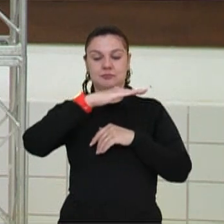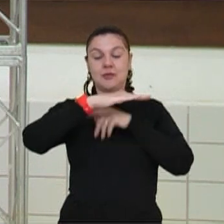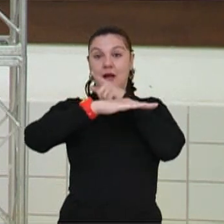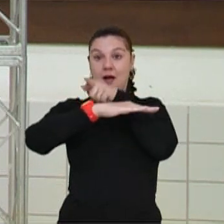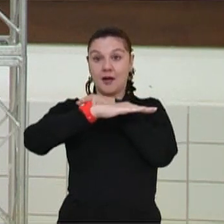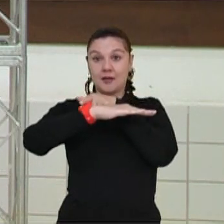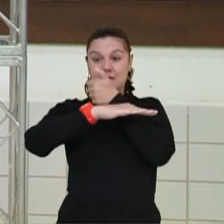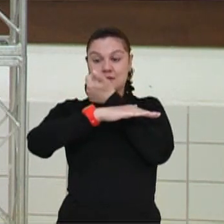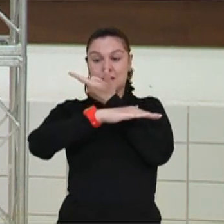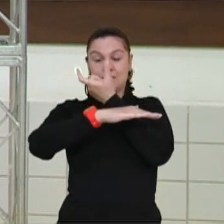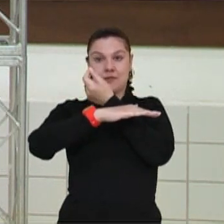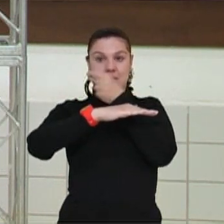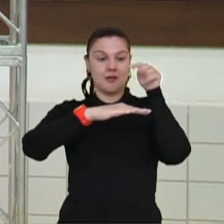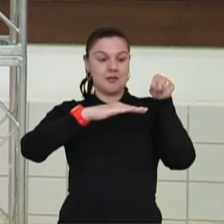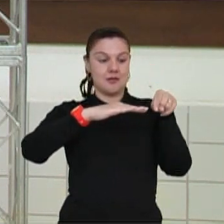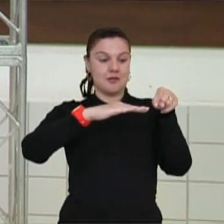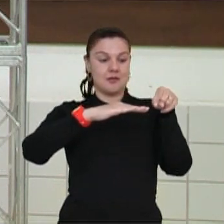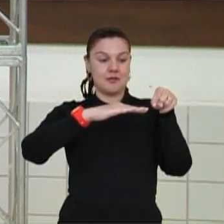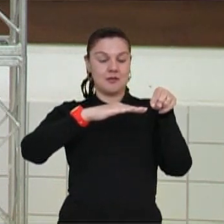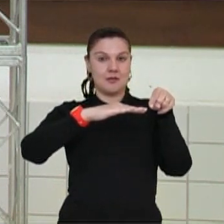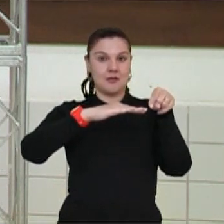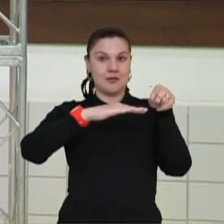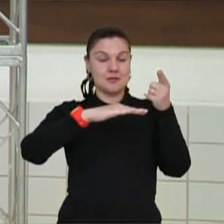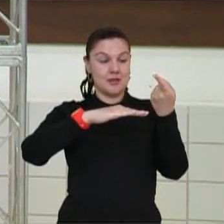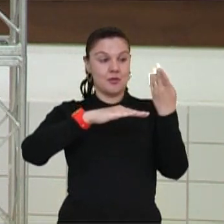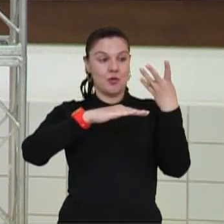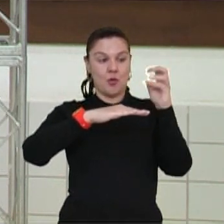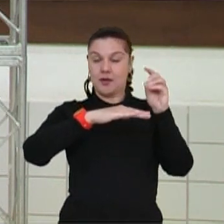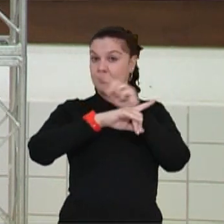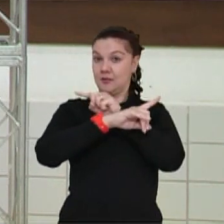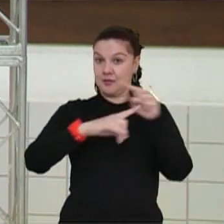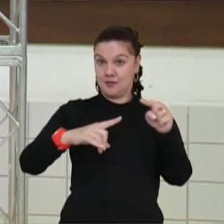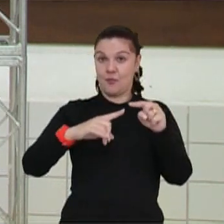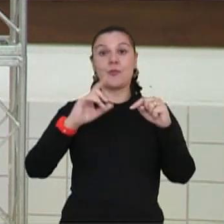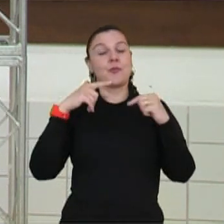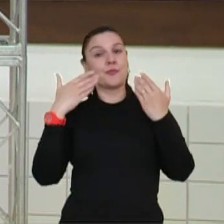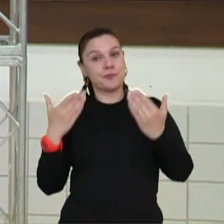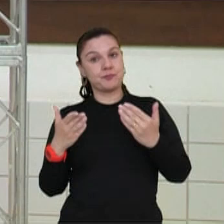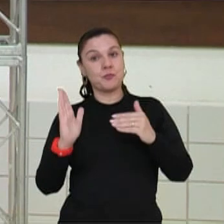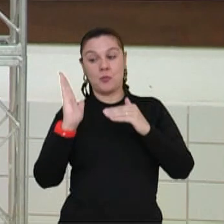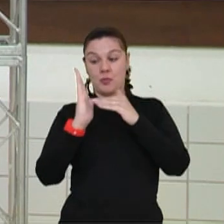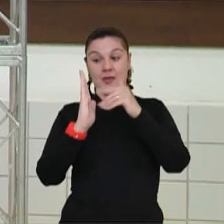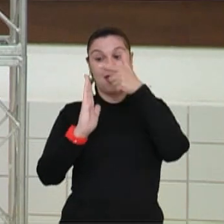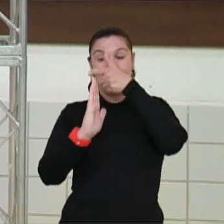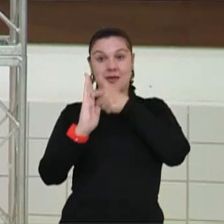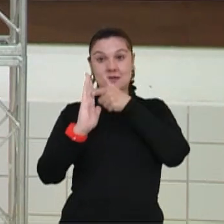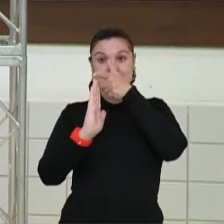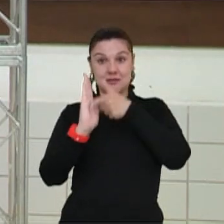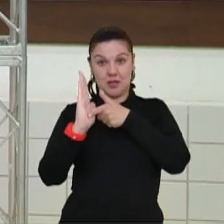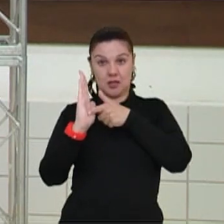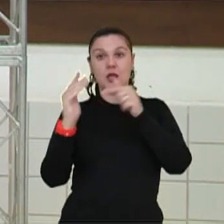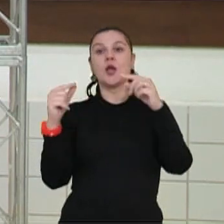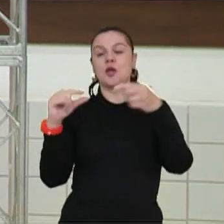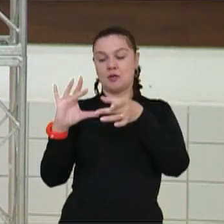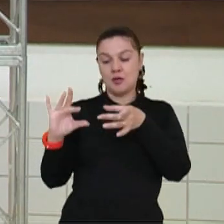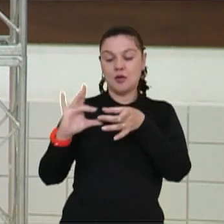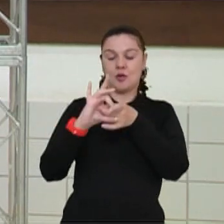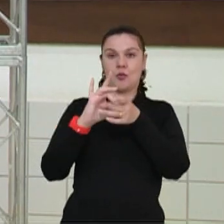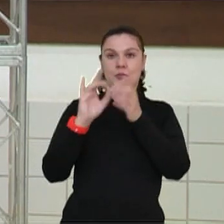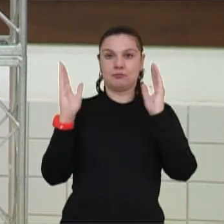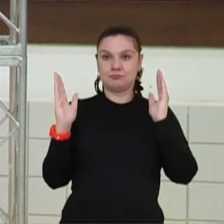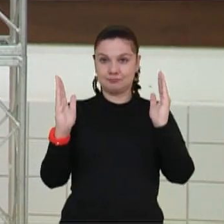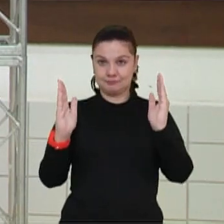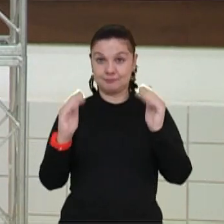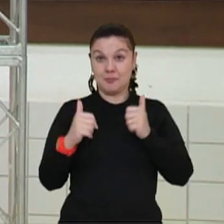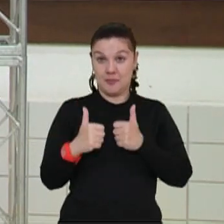presentes. É por isso que em estatística a gente usa esse T, para indicar, pela barra vertical, que o número que está ao lado faz parte do intervalo.